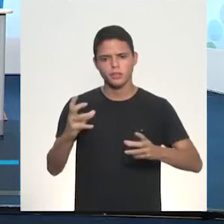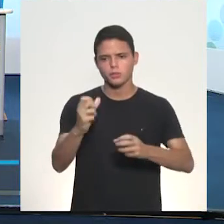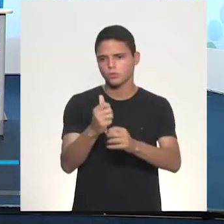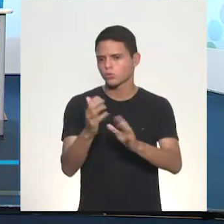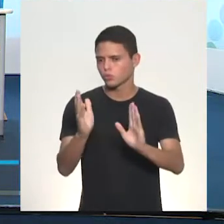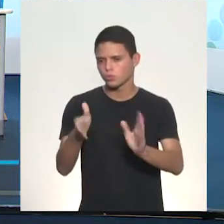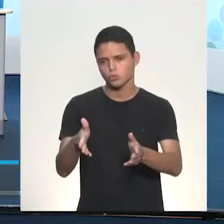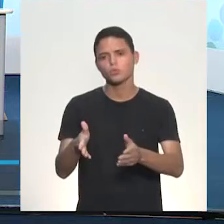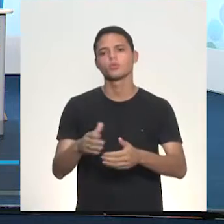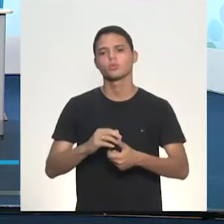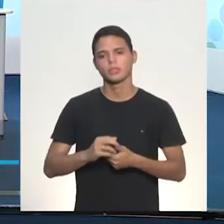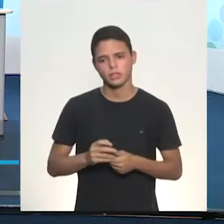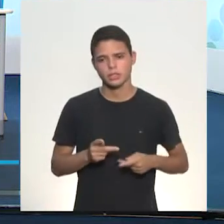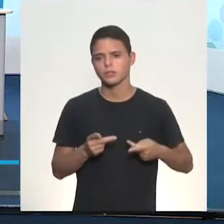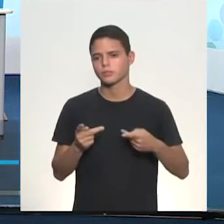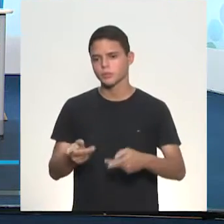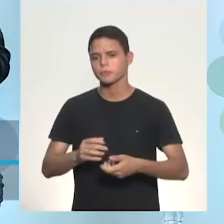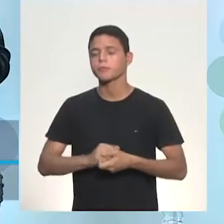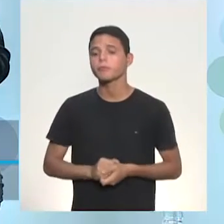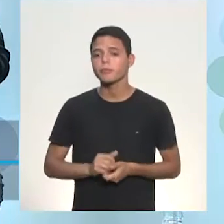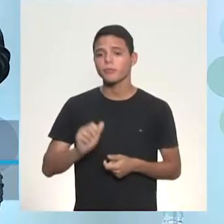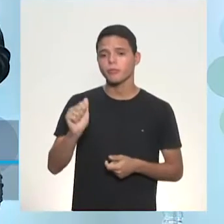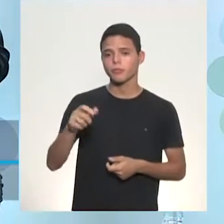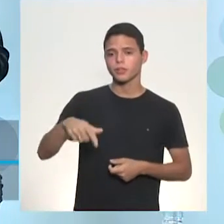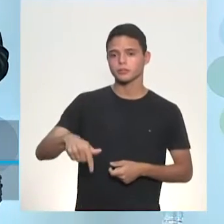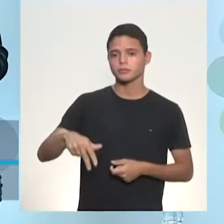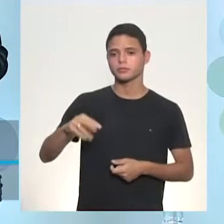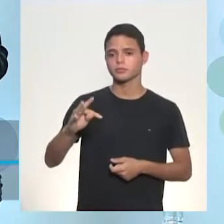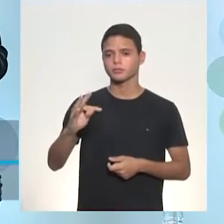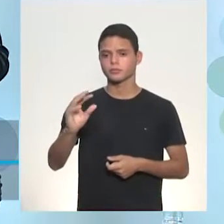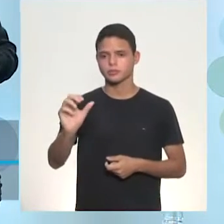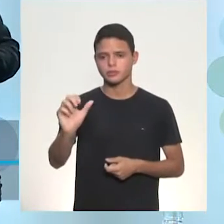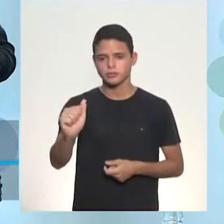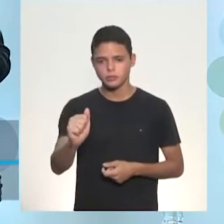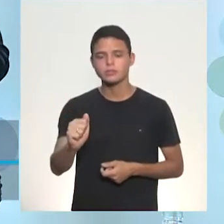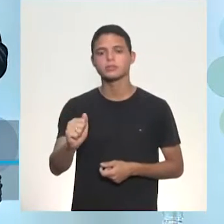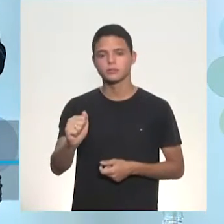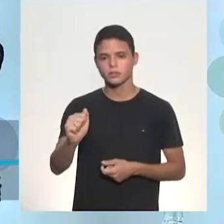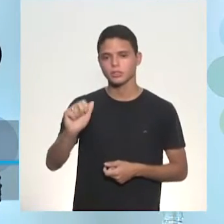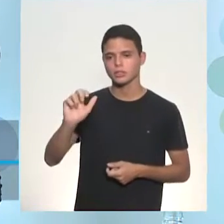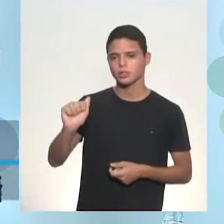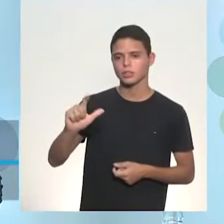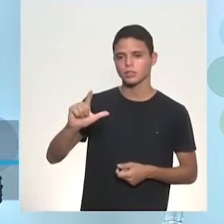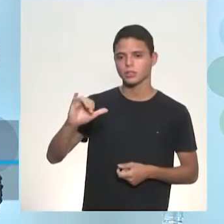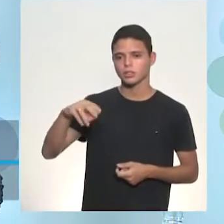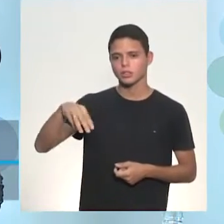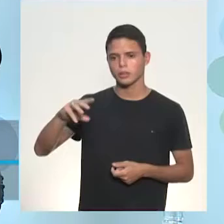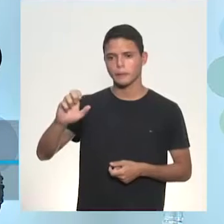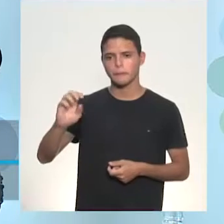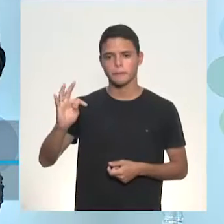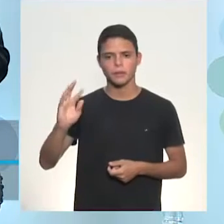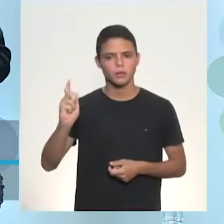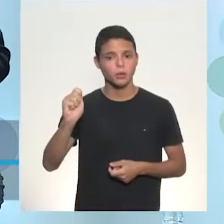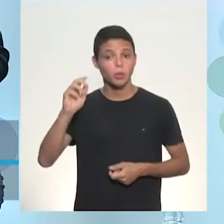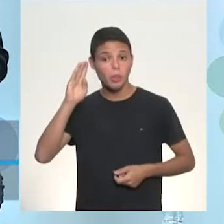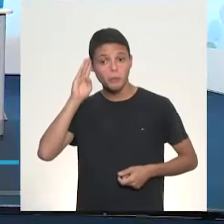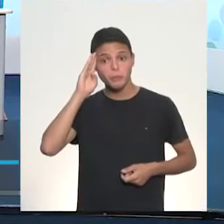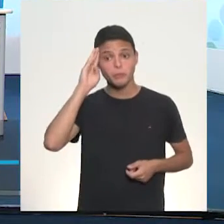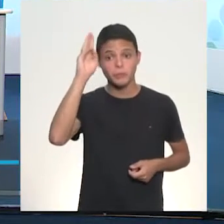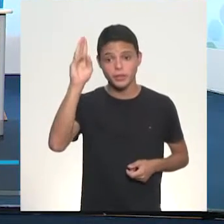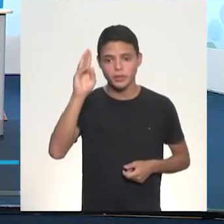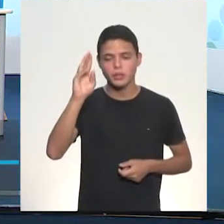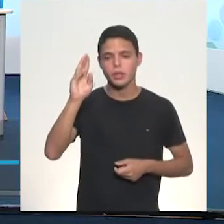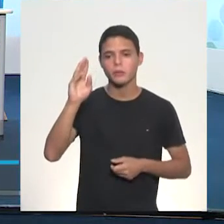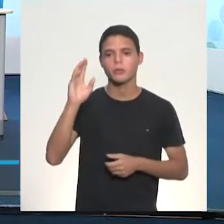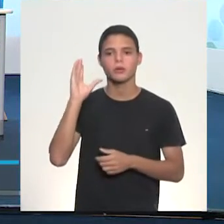bem. E ela é o alimento principal, né? A carne ali consumida pela onça pintada. Sim, então, que quer